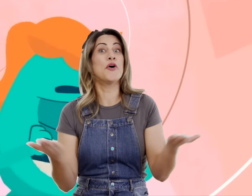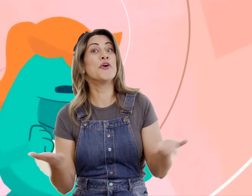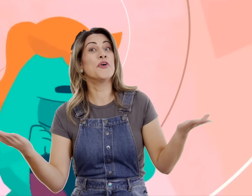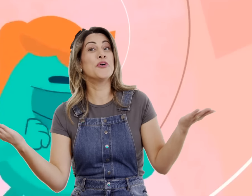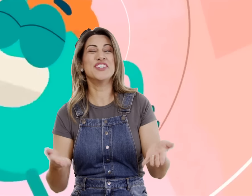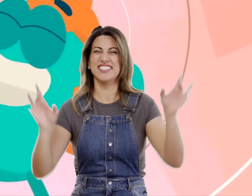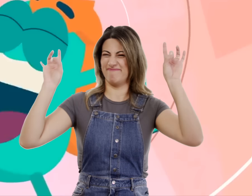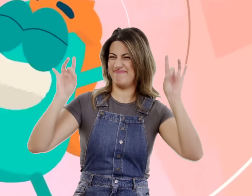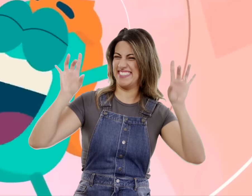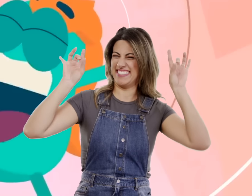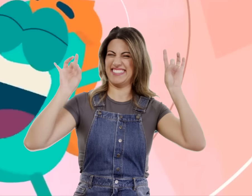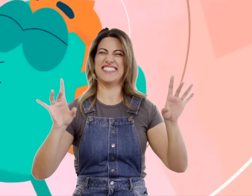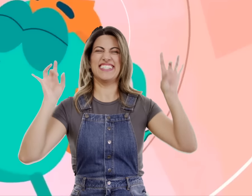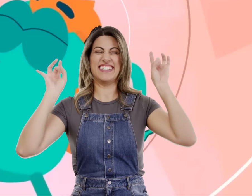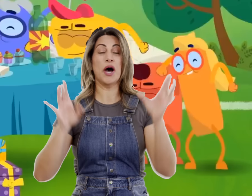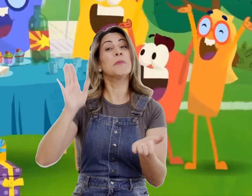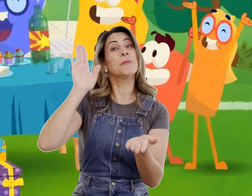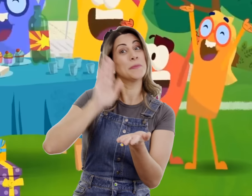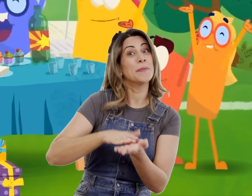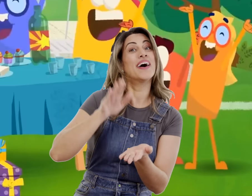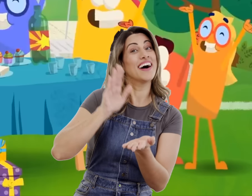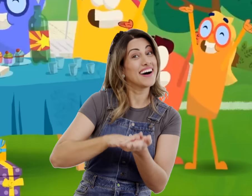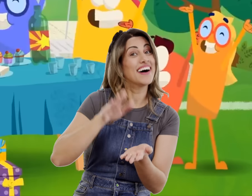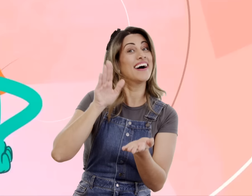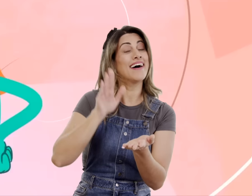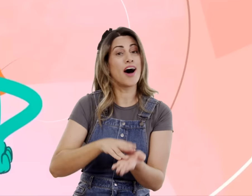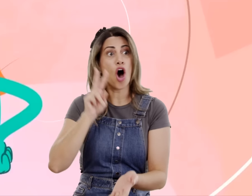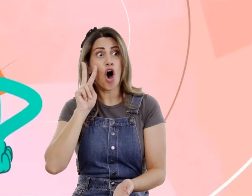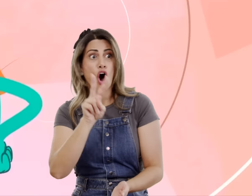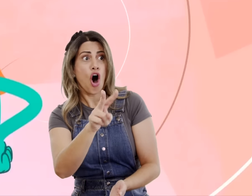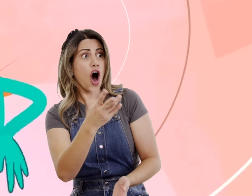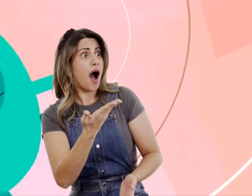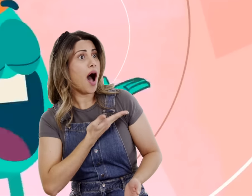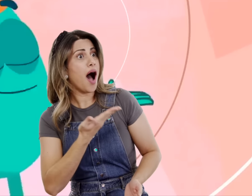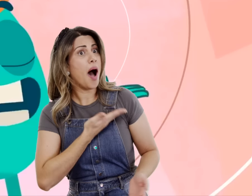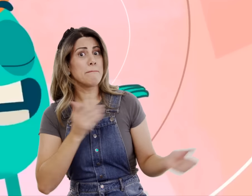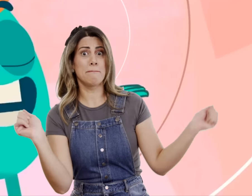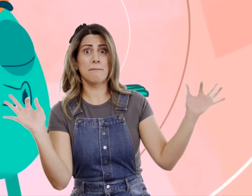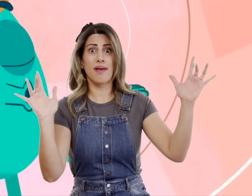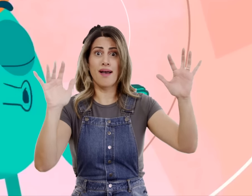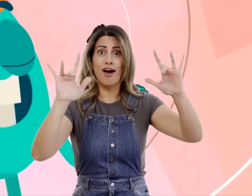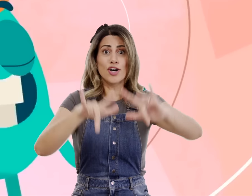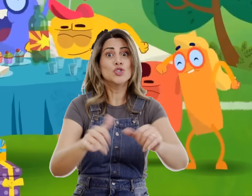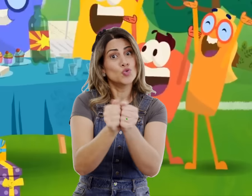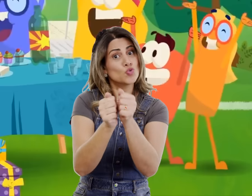esse dia é tão especial. Parabéns, veja todos os amigos.